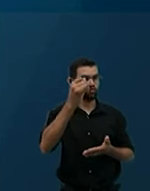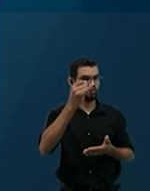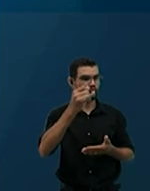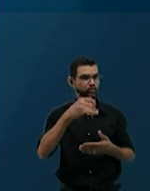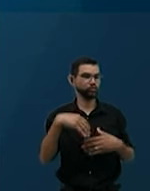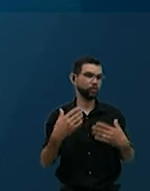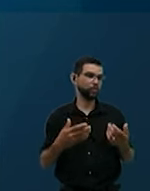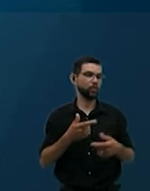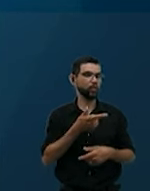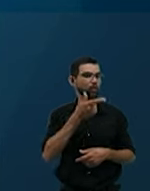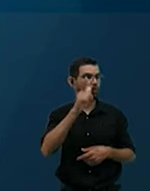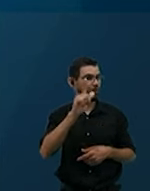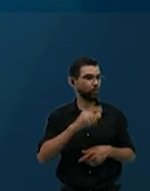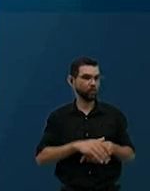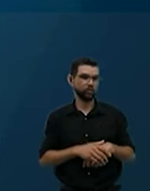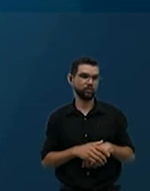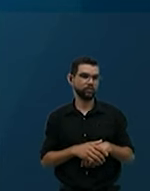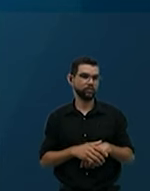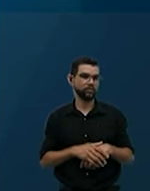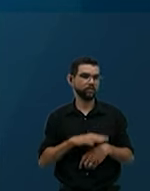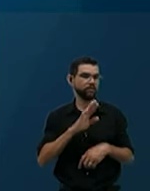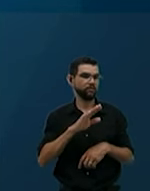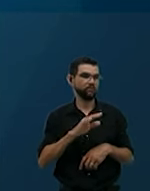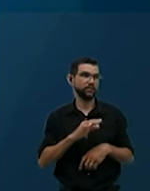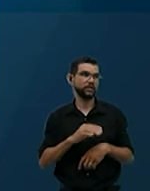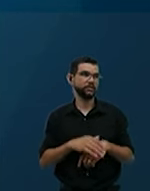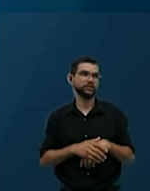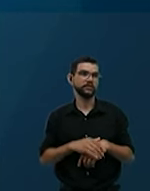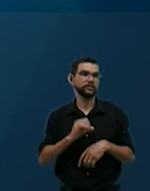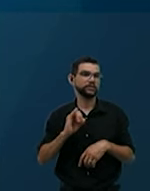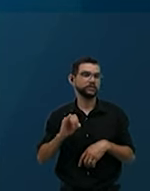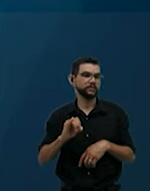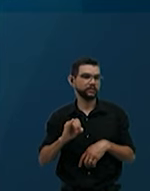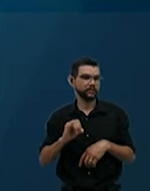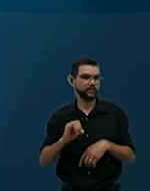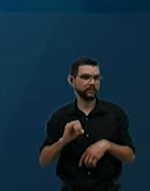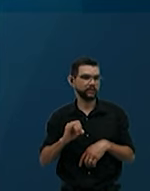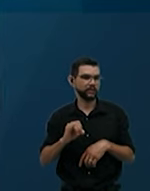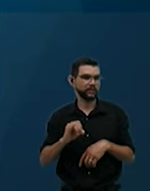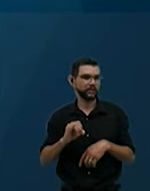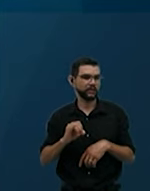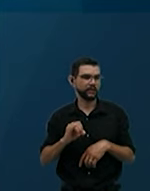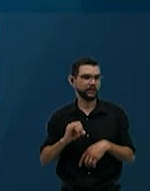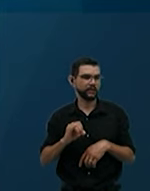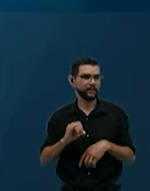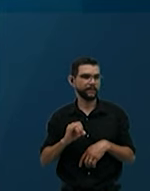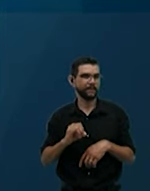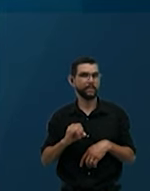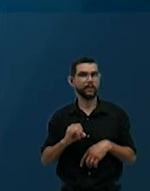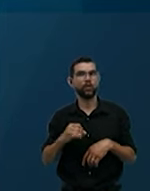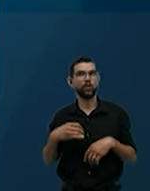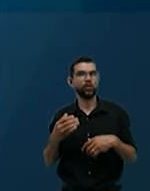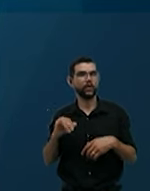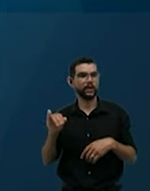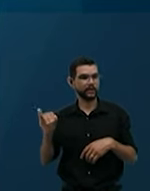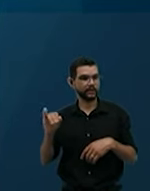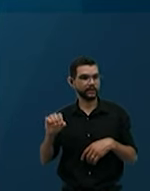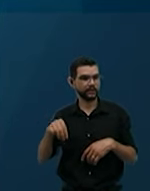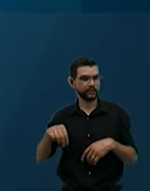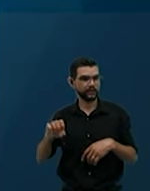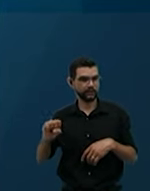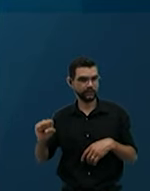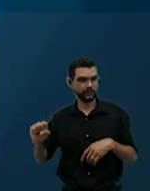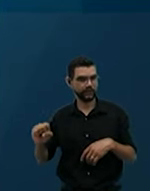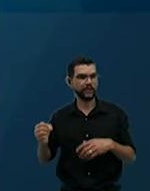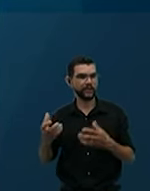exigência for ônus do segurado. Mas jamais querer surrupiar o direito do trabalhador, retirando